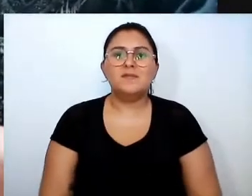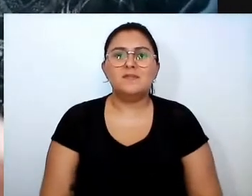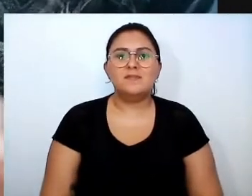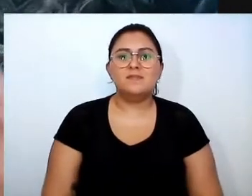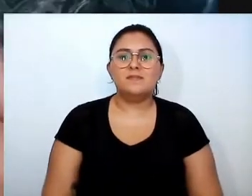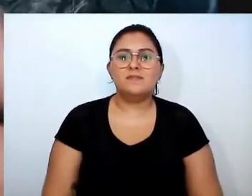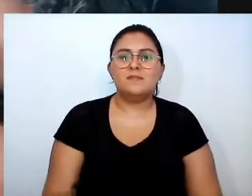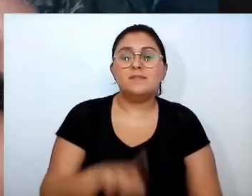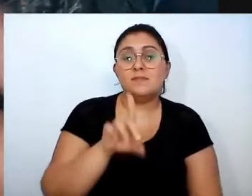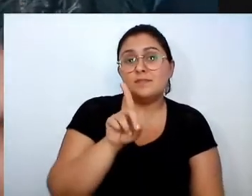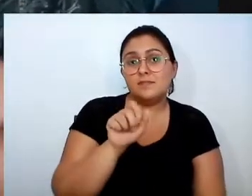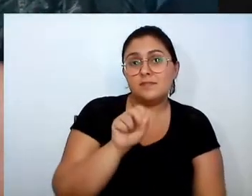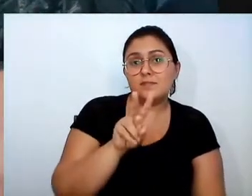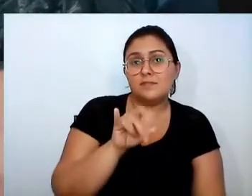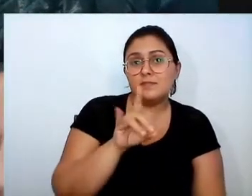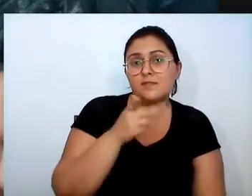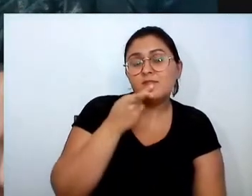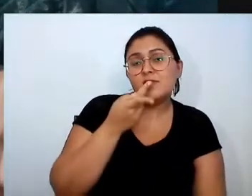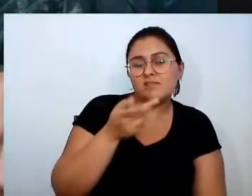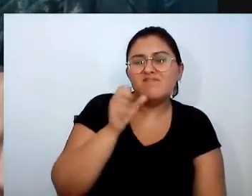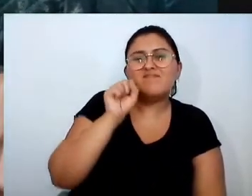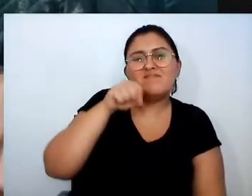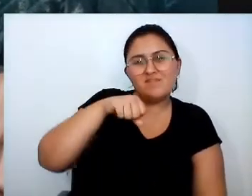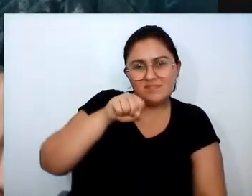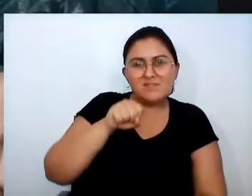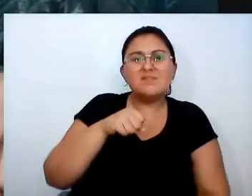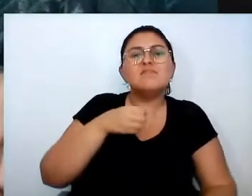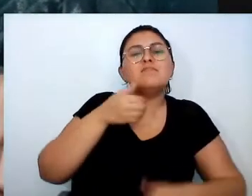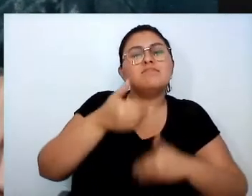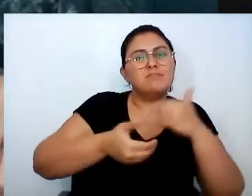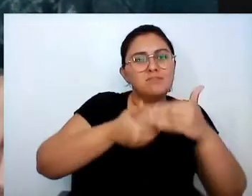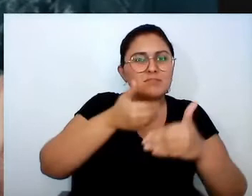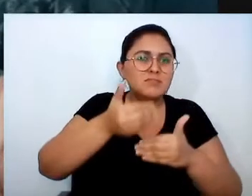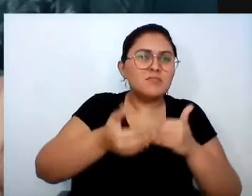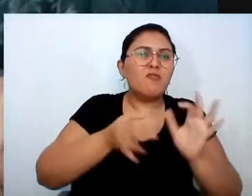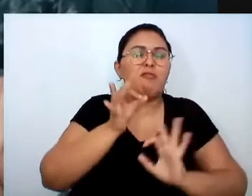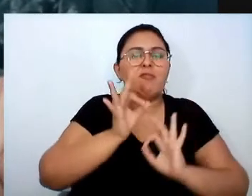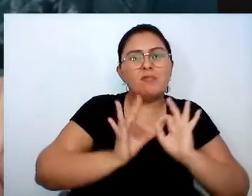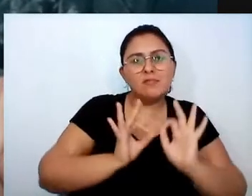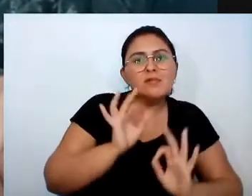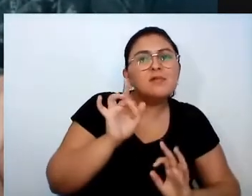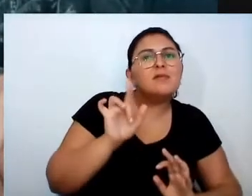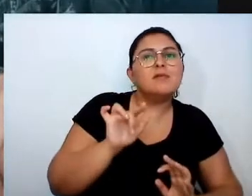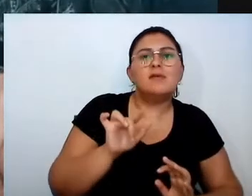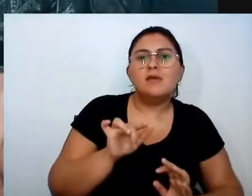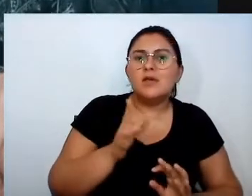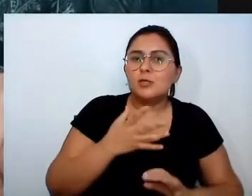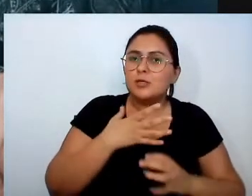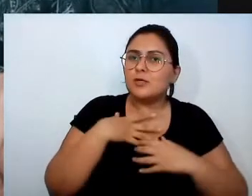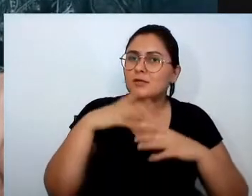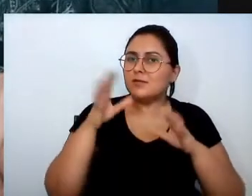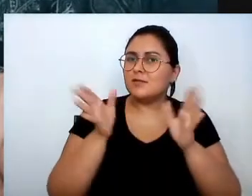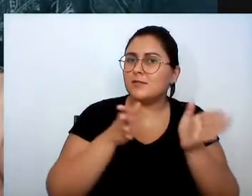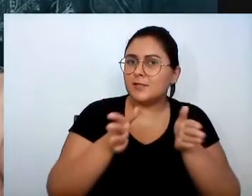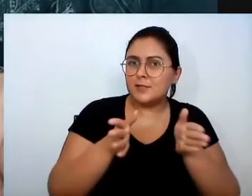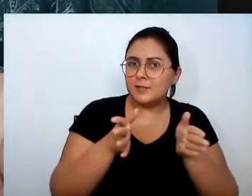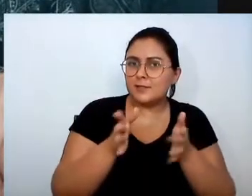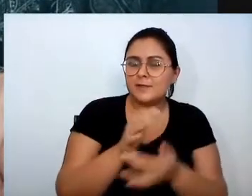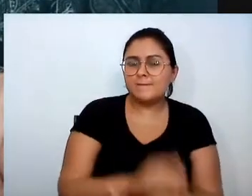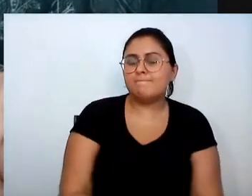É aprimorando constantemente, né? Assim, o negócio aí continuando né, se aproximar da forma que fique mais acessível para todos,